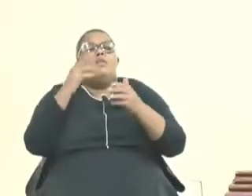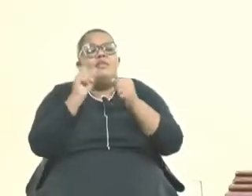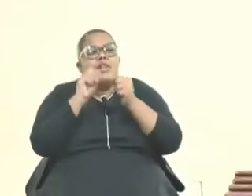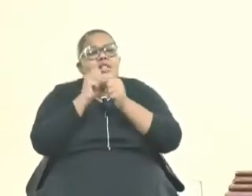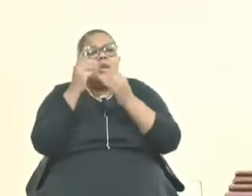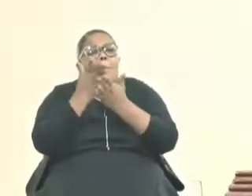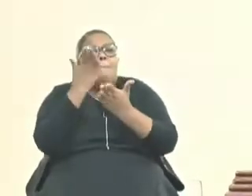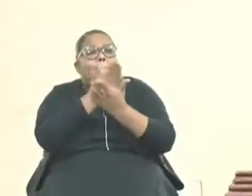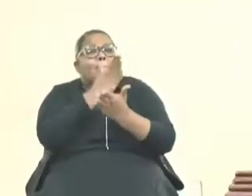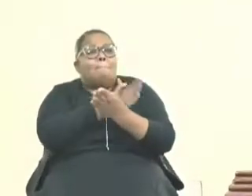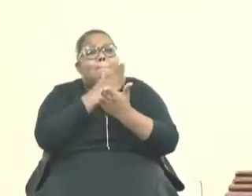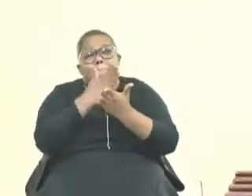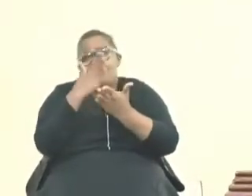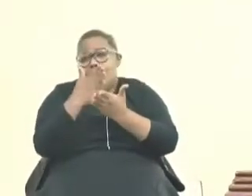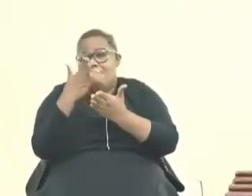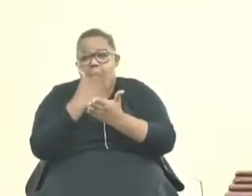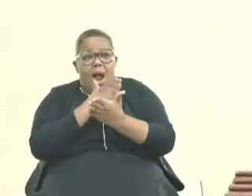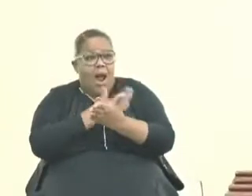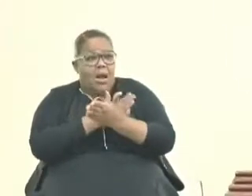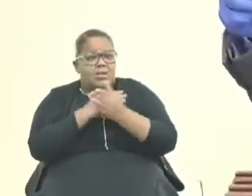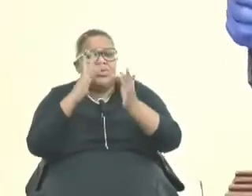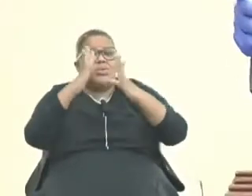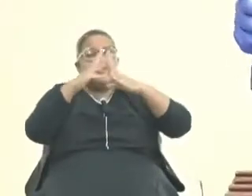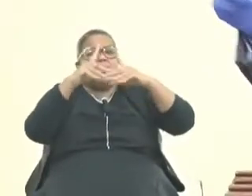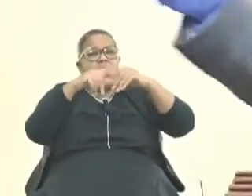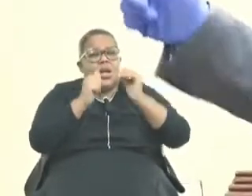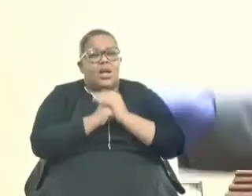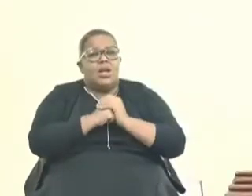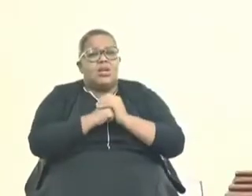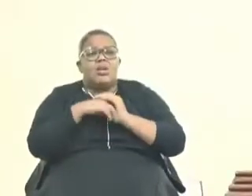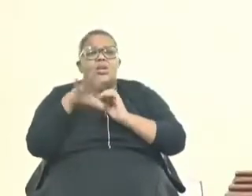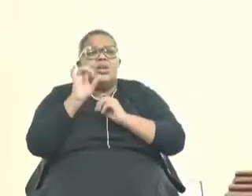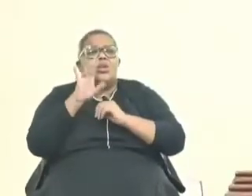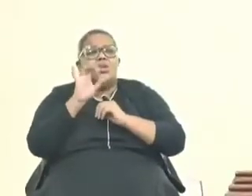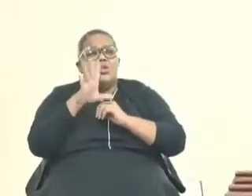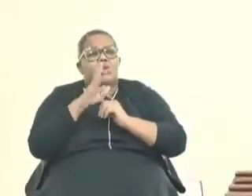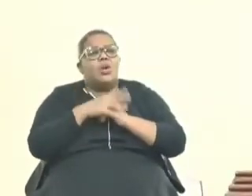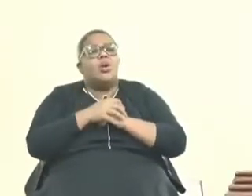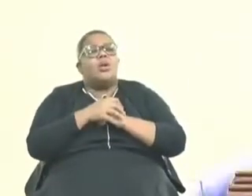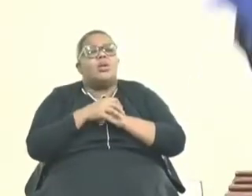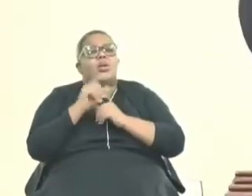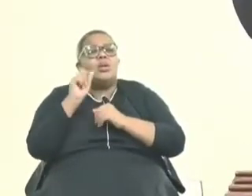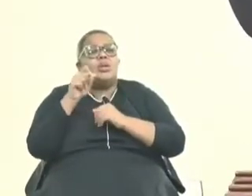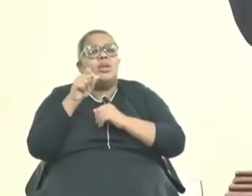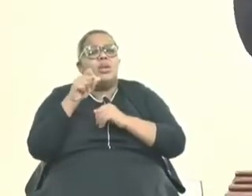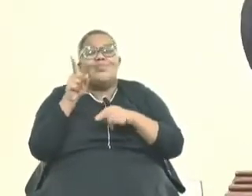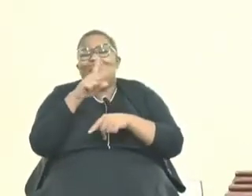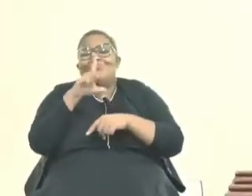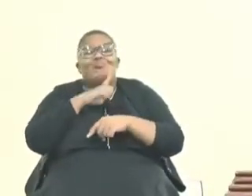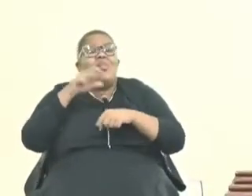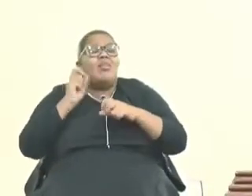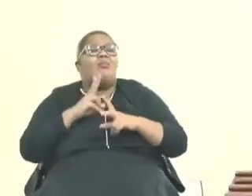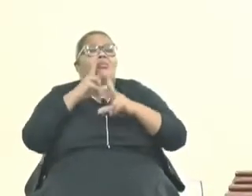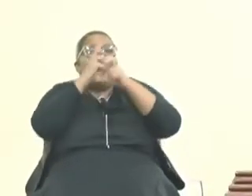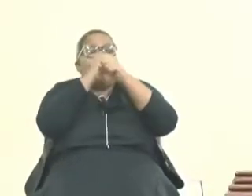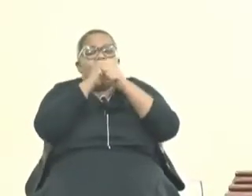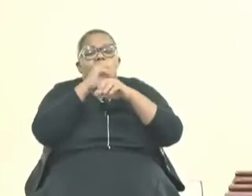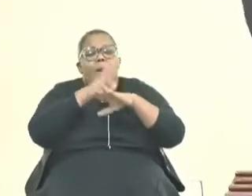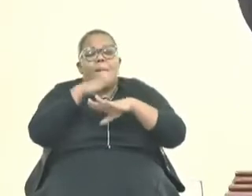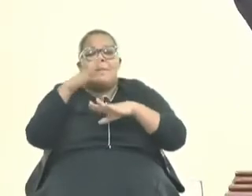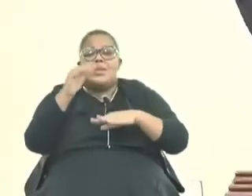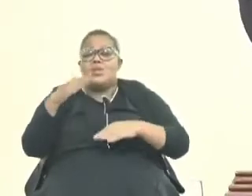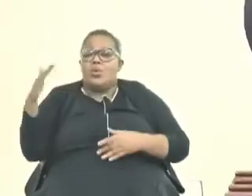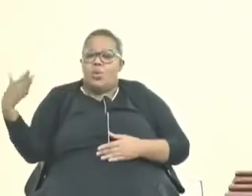da igreja estão do departamento da igreja só tem uma funciona e outra não funciona mas enquanto elas estão